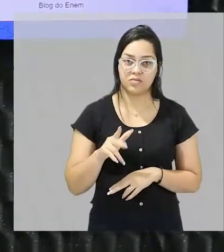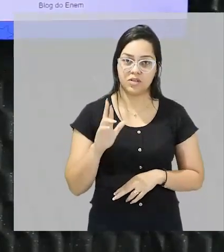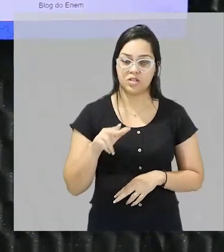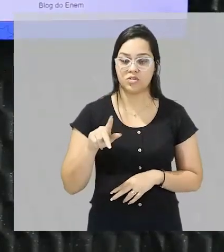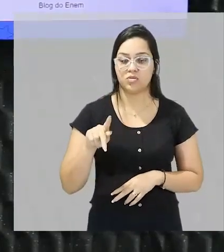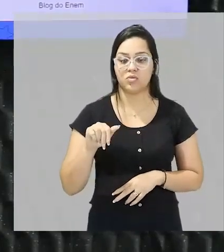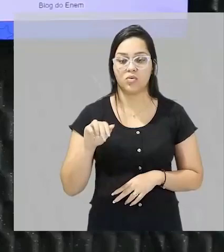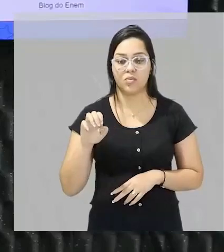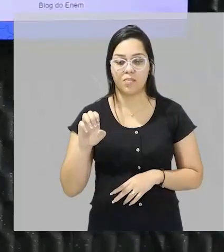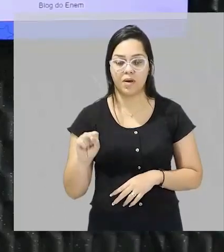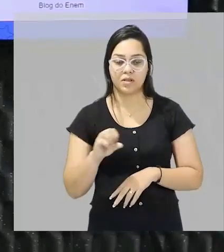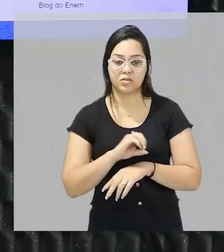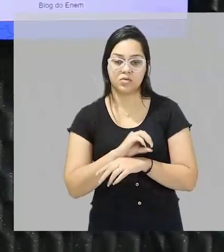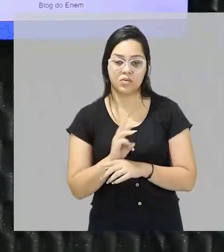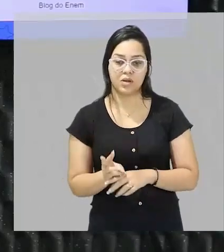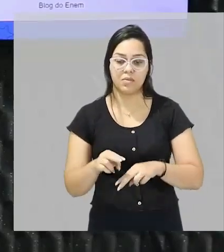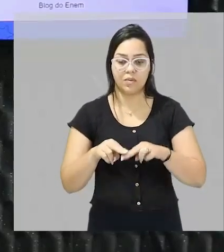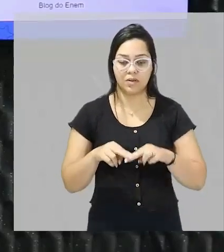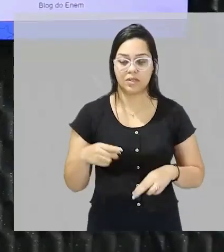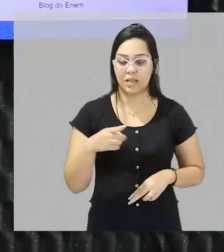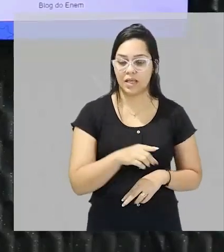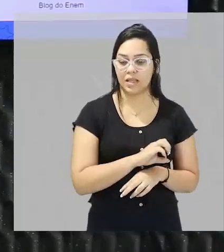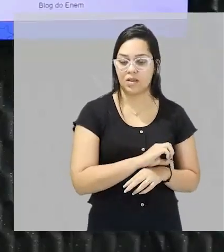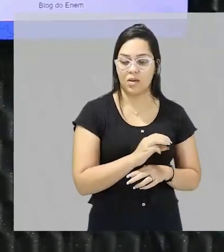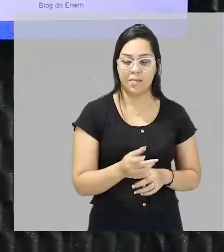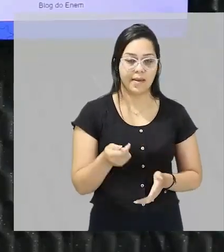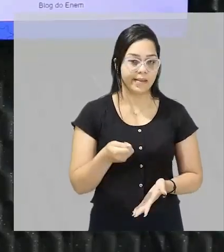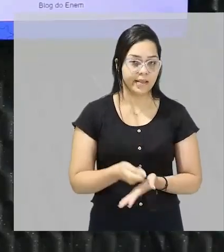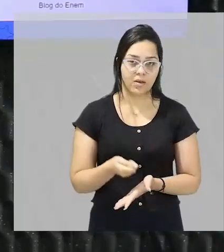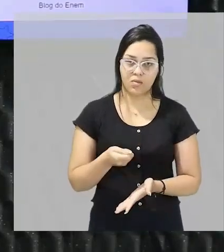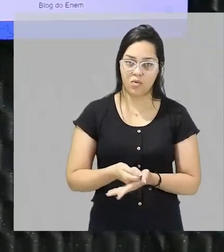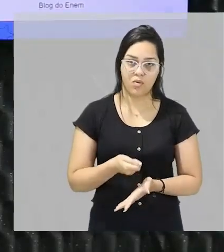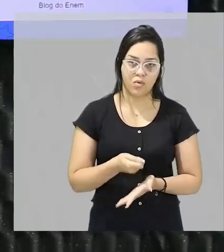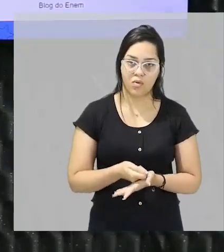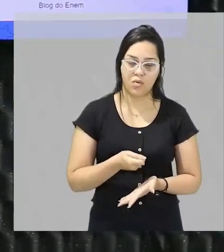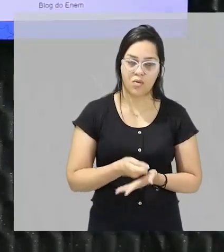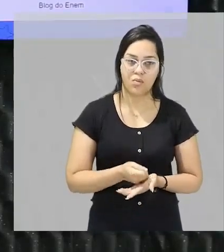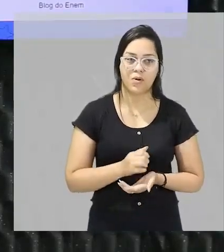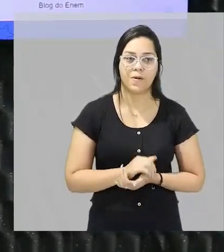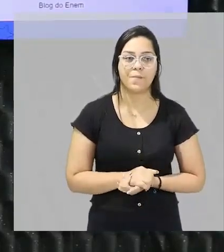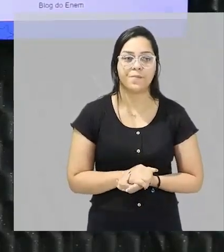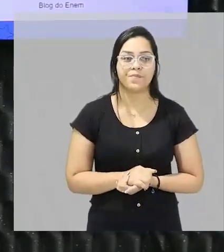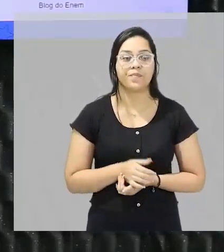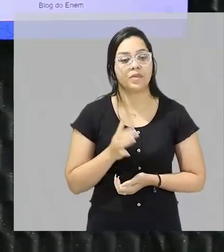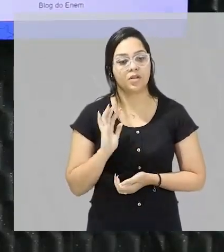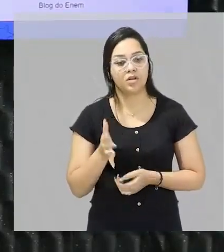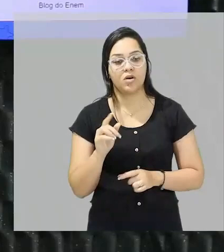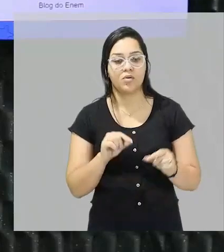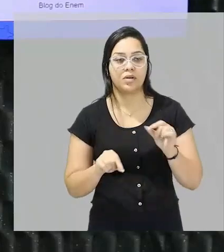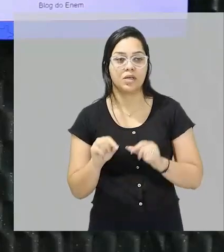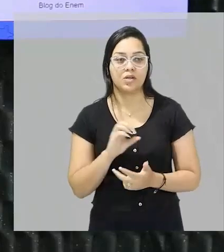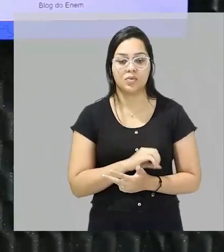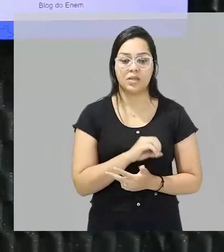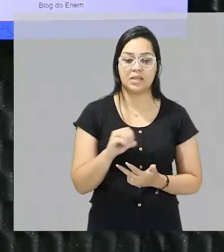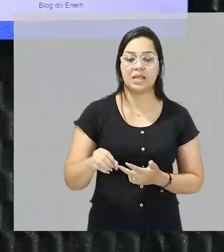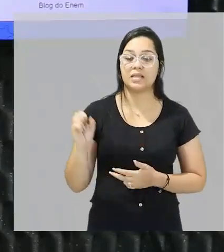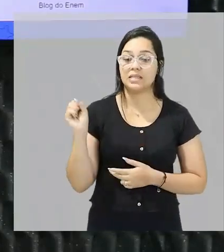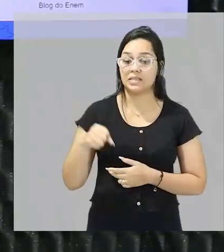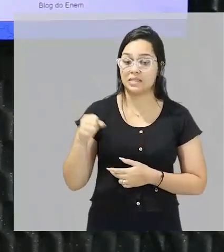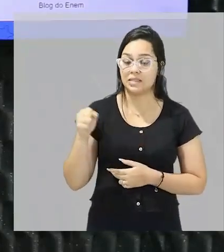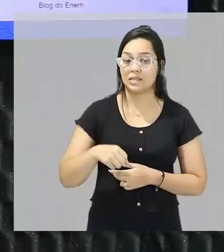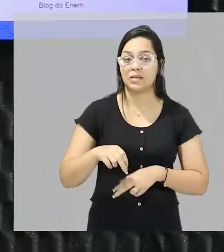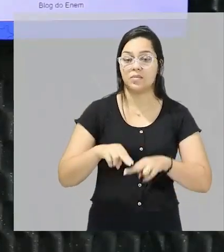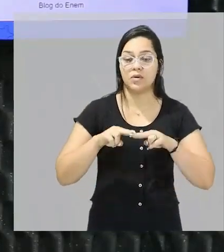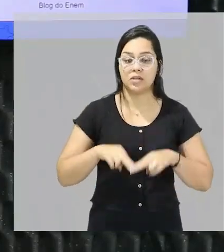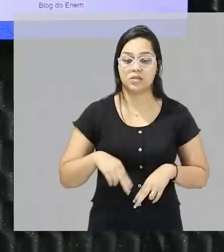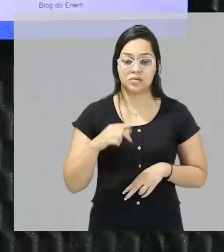UEMA, já que lá na UEMA eles não cobram essa obrigatoriedade. Já aqui no Enem, sim, inclusive